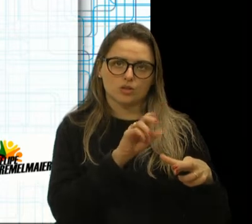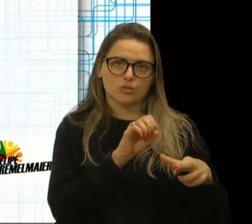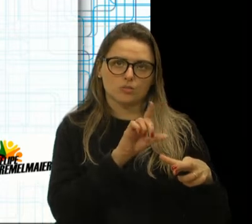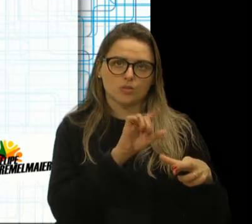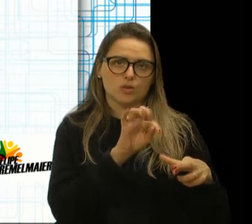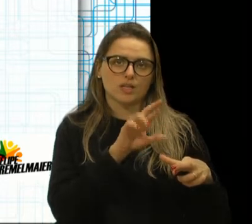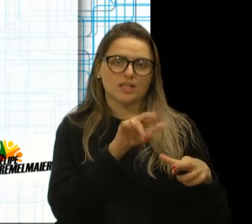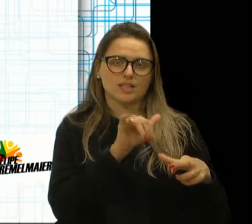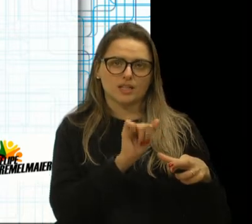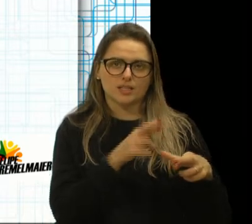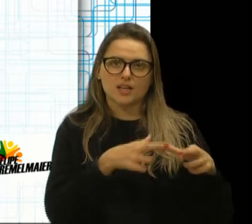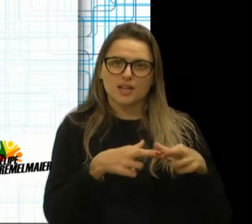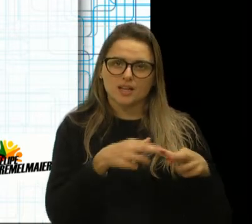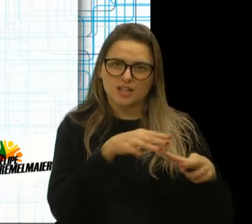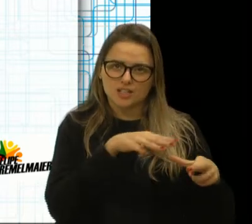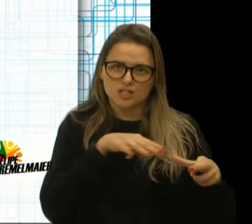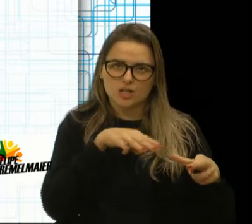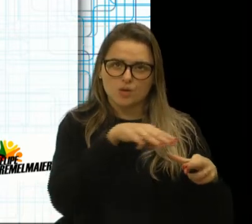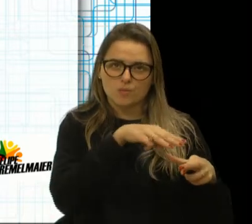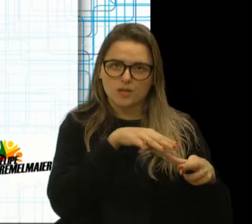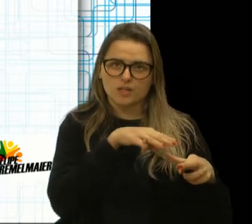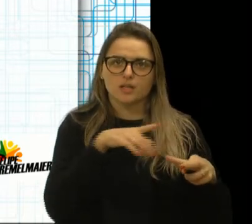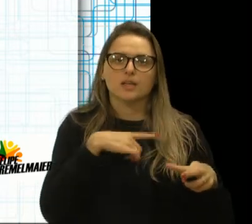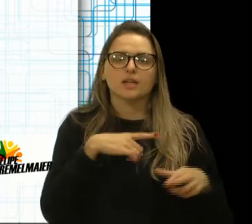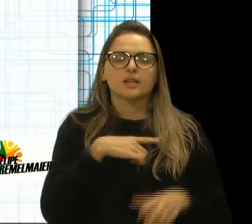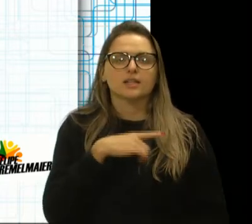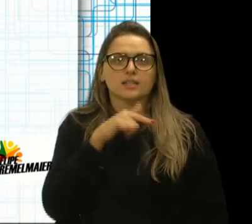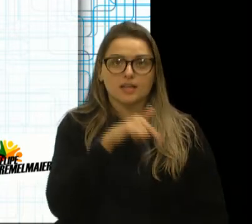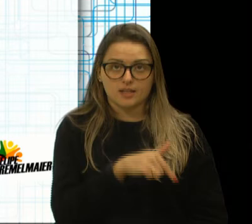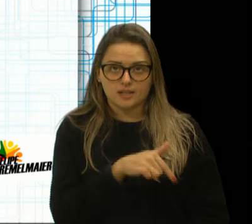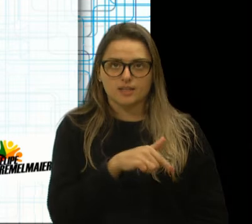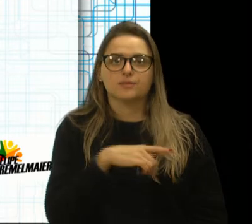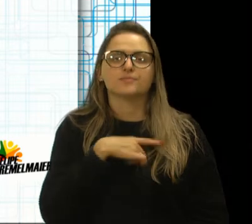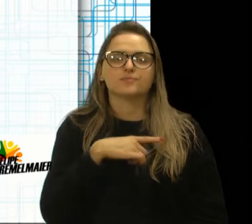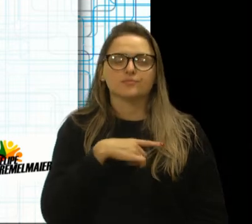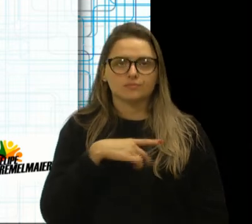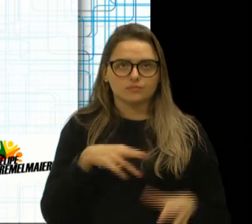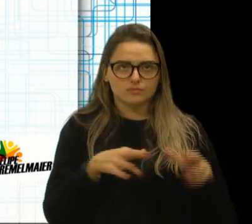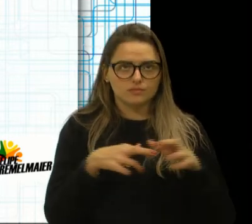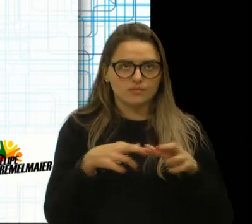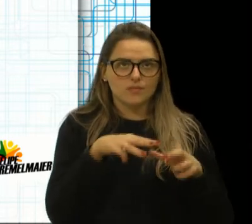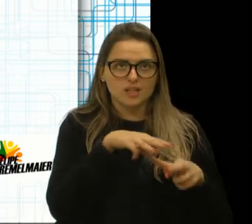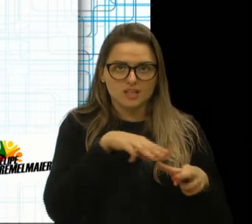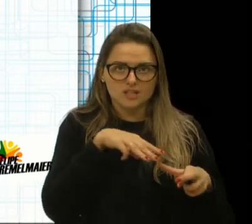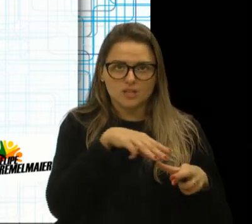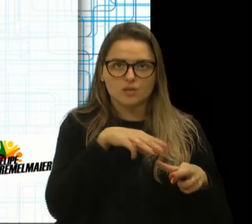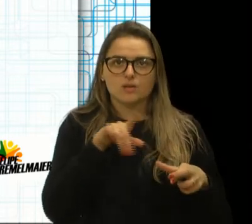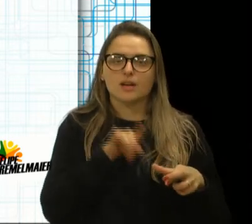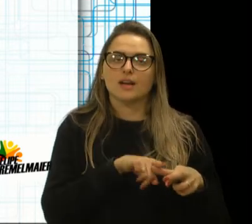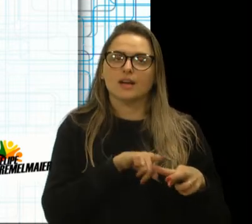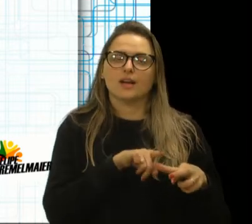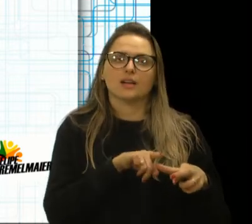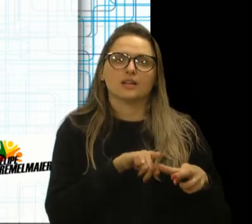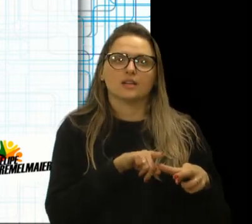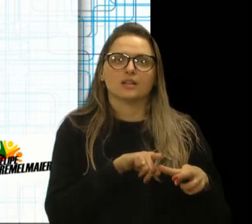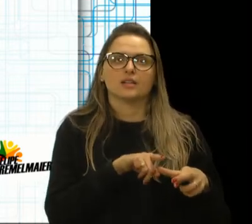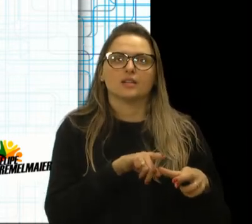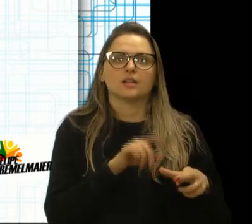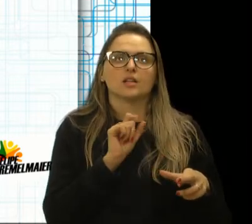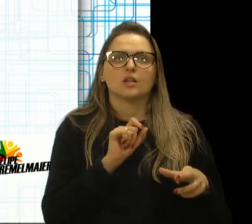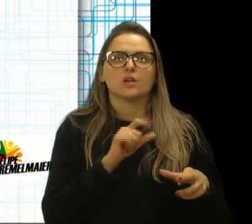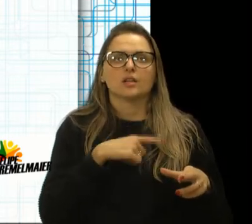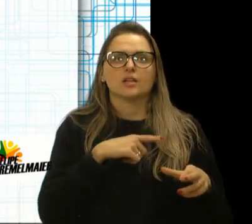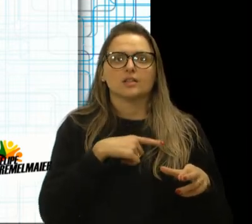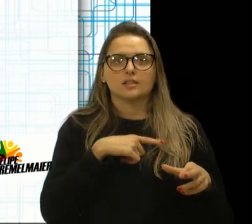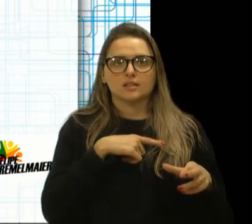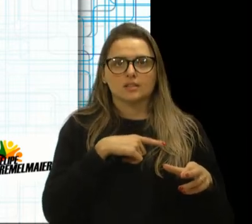entre as várias questões que envolvem uma região metropolitana, eu tenho certeza, vereador Eloy, que os financiamentos que são abertos